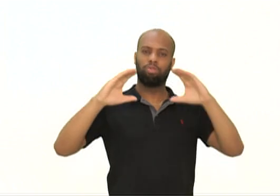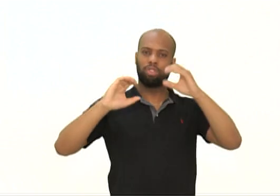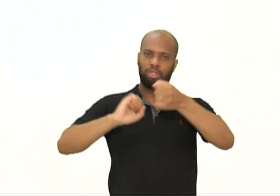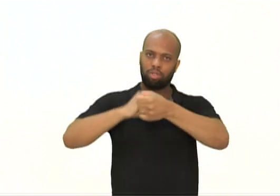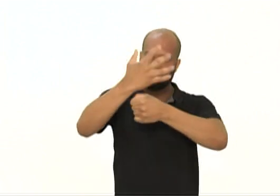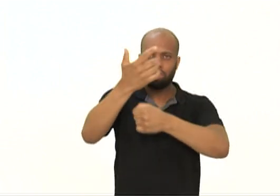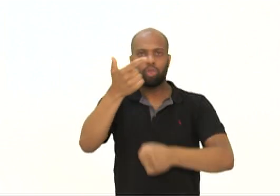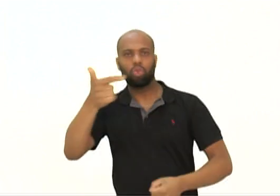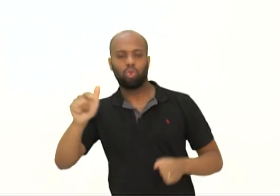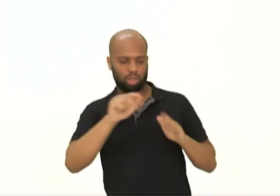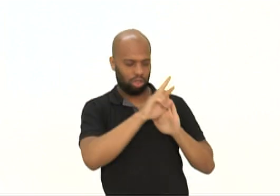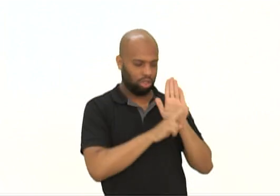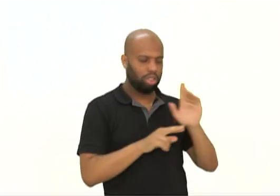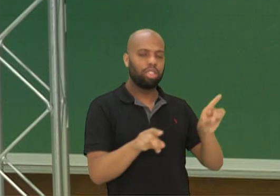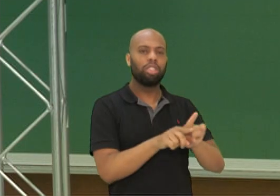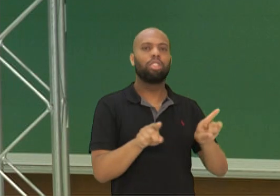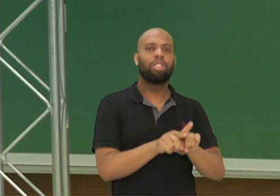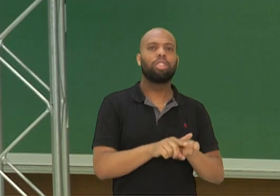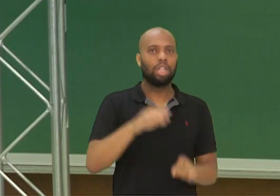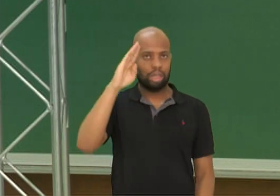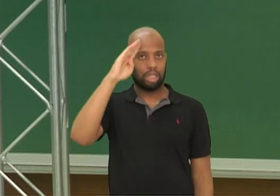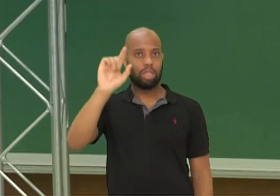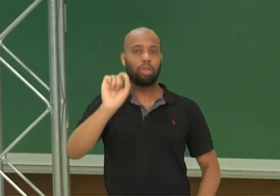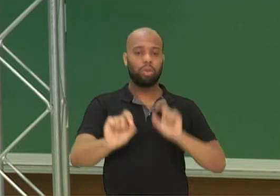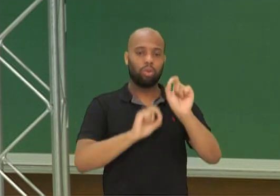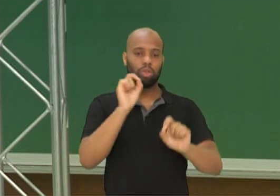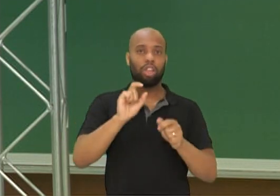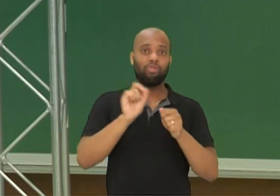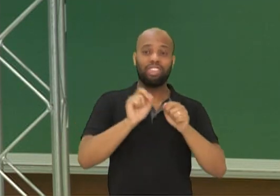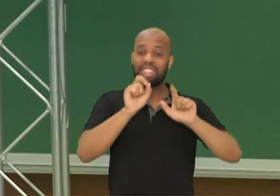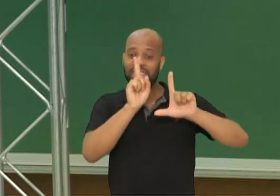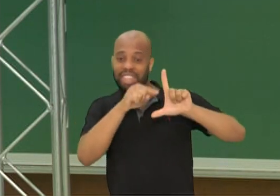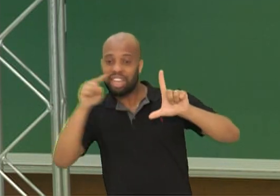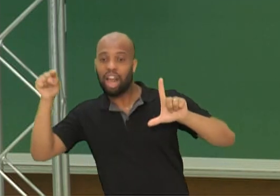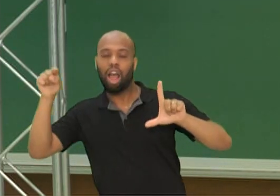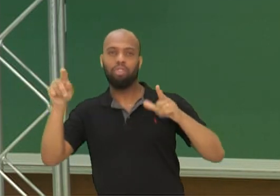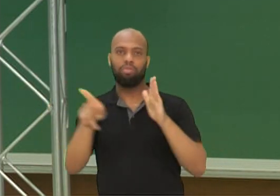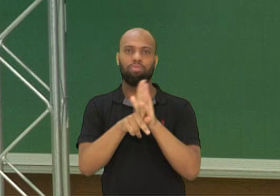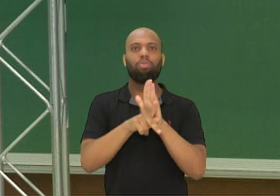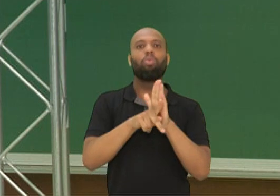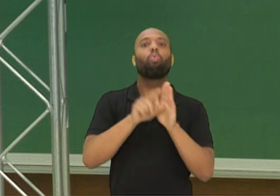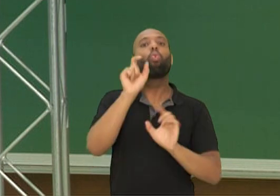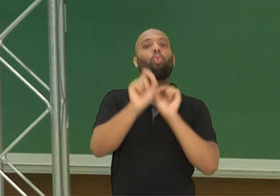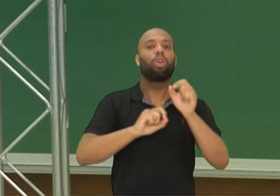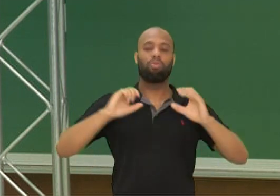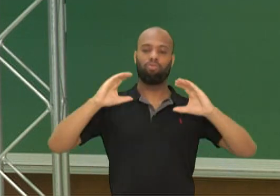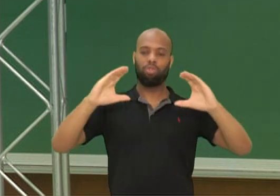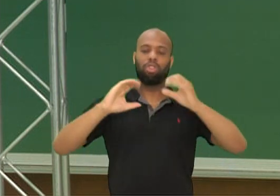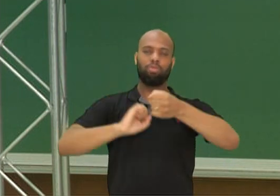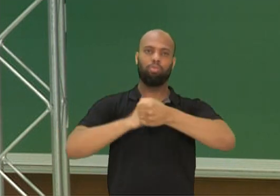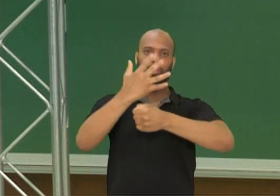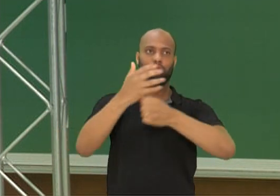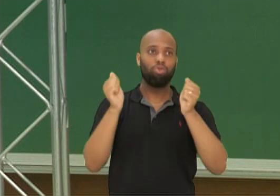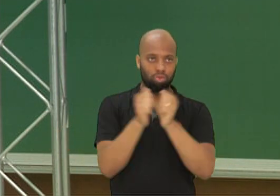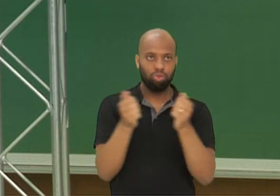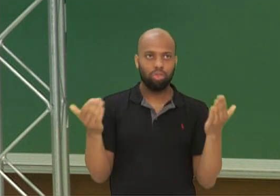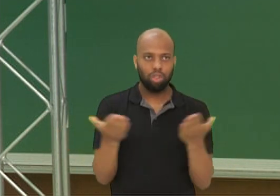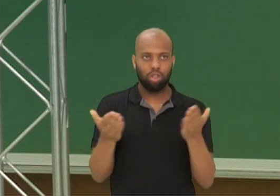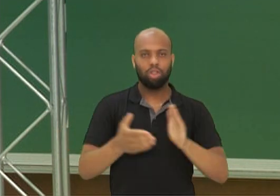outras propriedades, principalmente da construção gráfica da função exponencial. Vamos